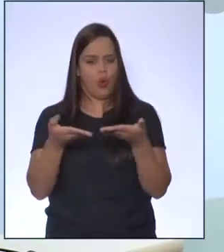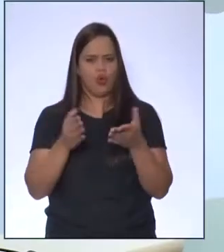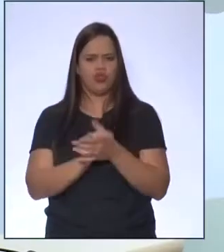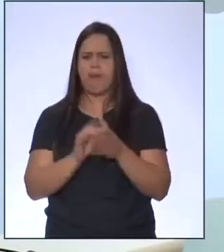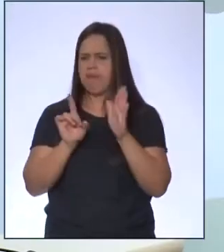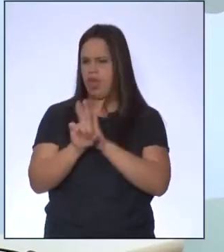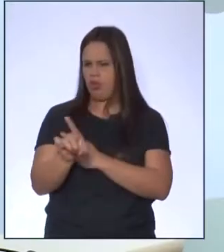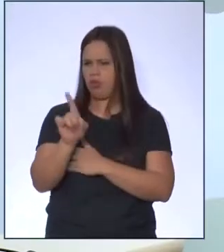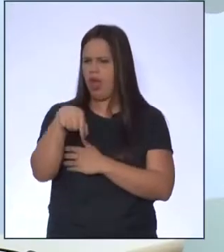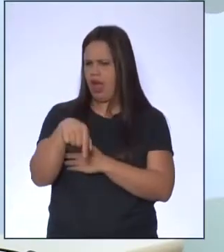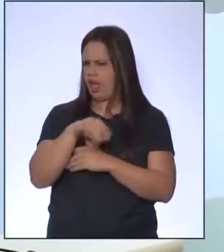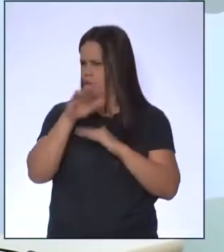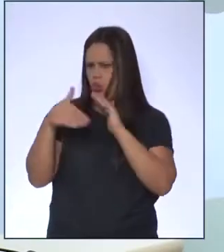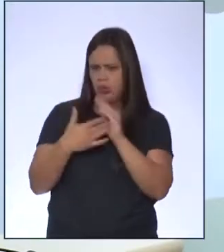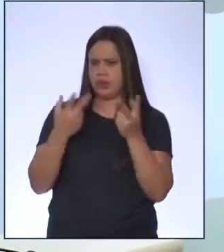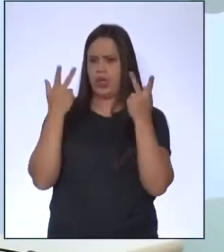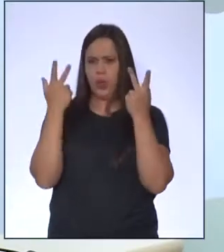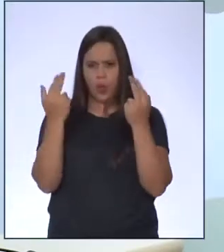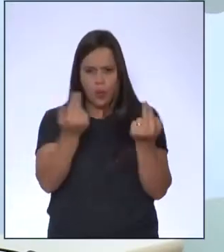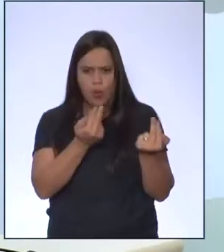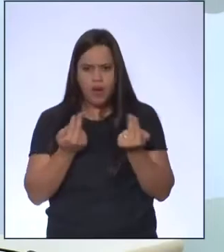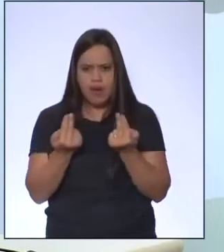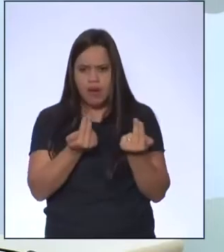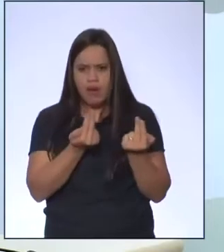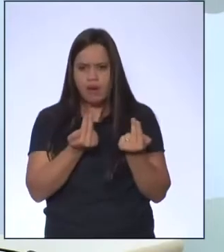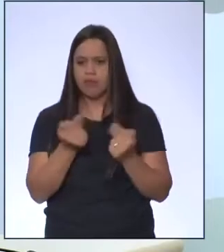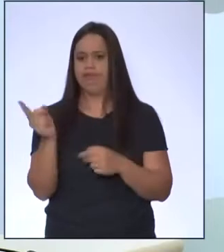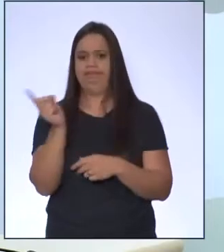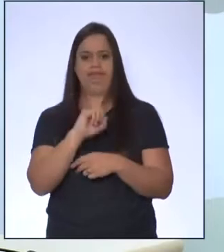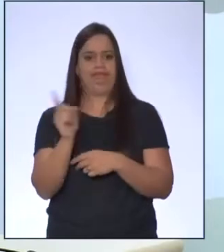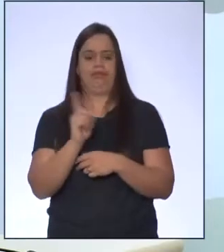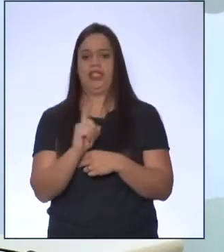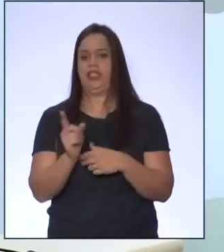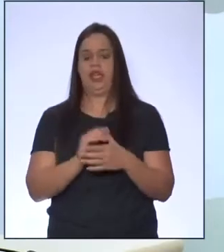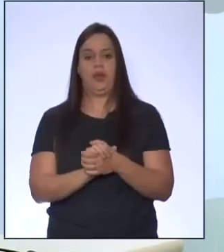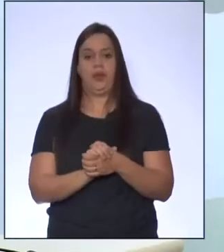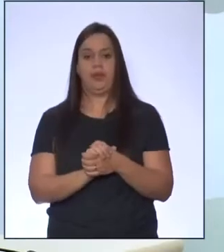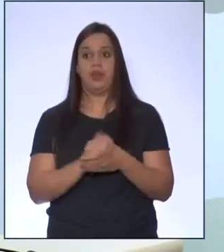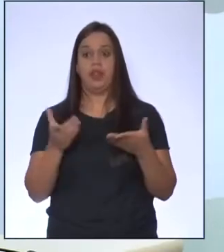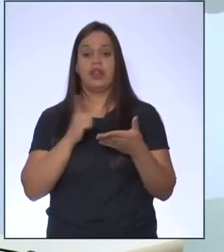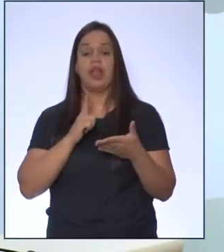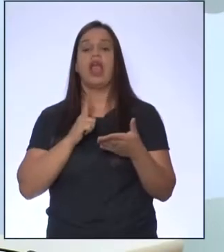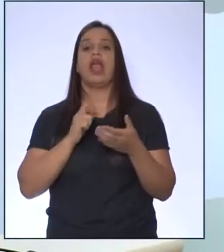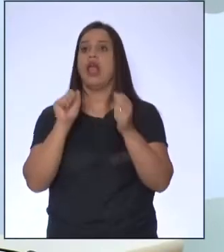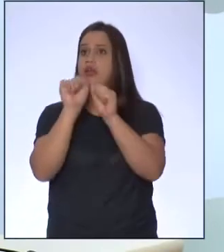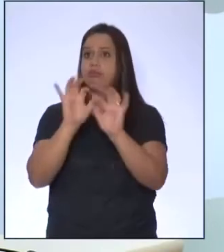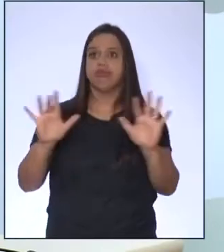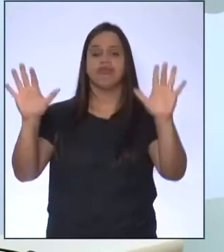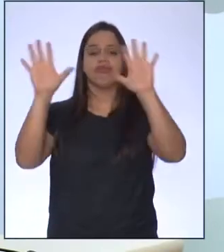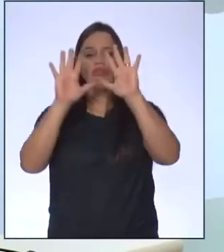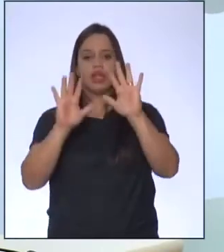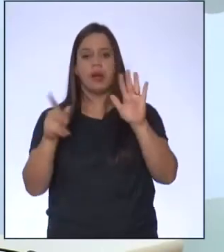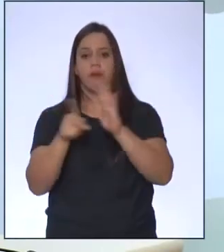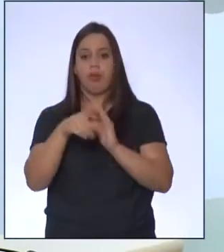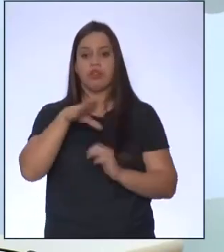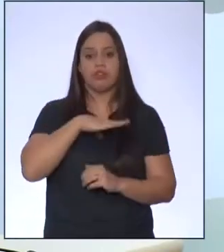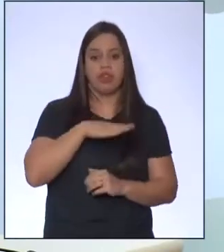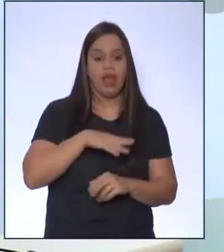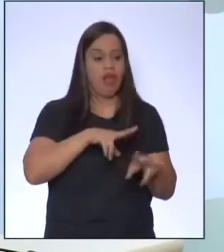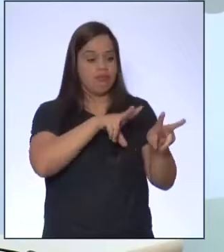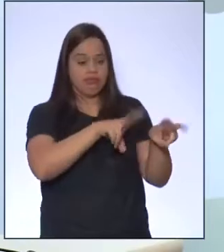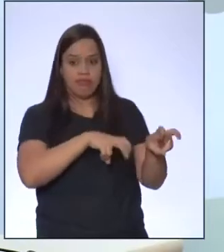todas iguais? Não, elas não são todas iguais. Nós temos paisagens urbanas, paisagens